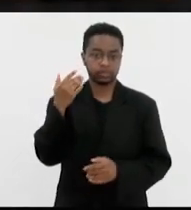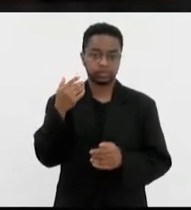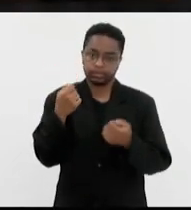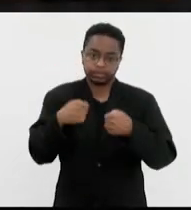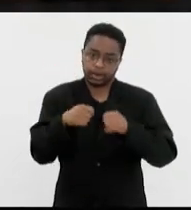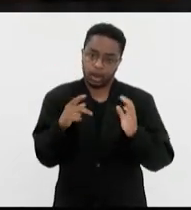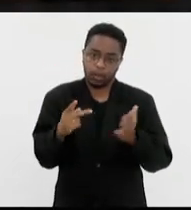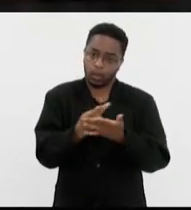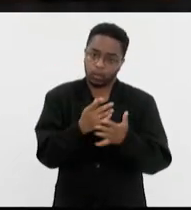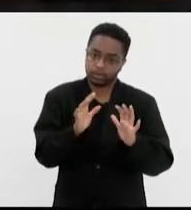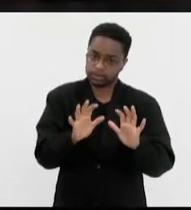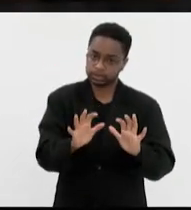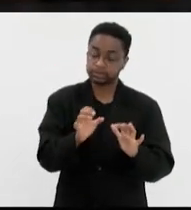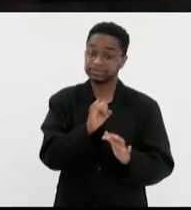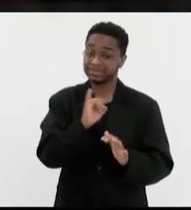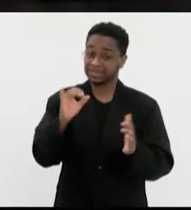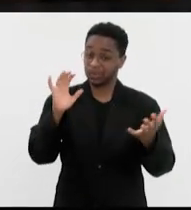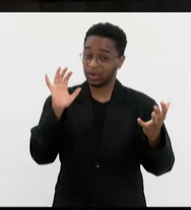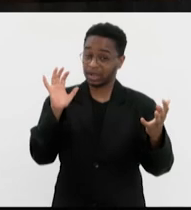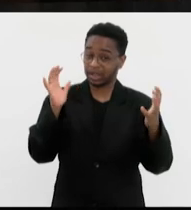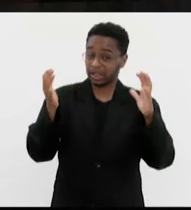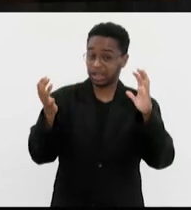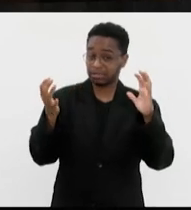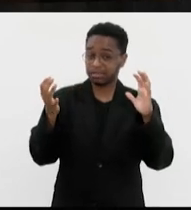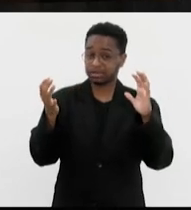ocorrendo se o clima tivesse